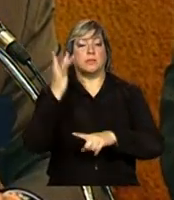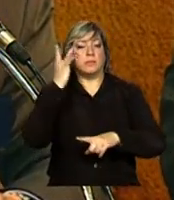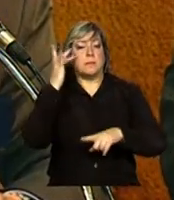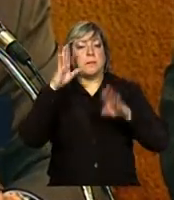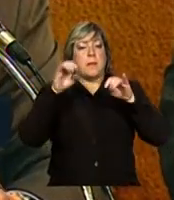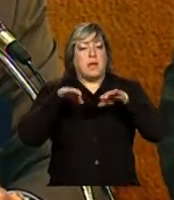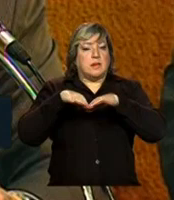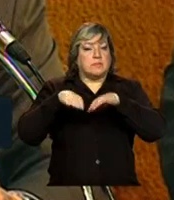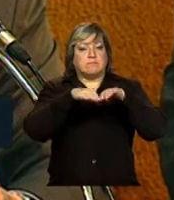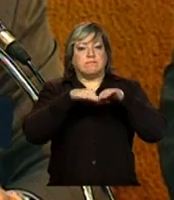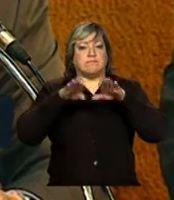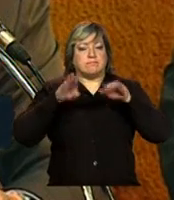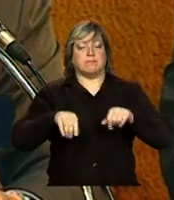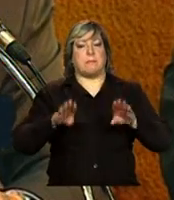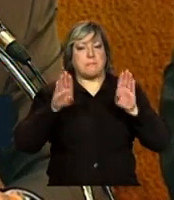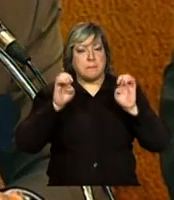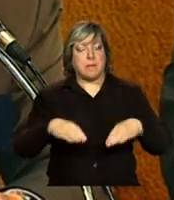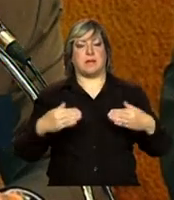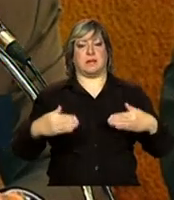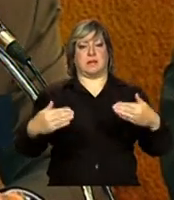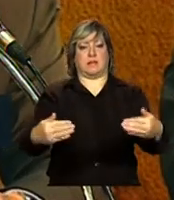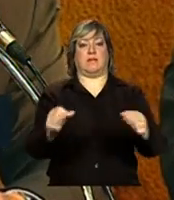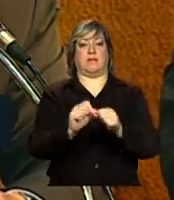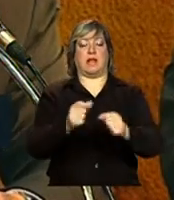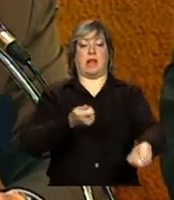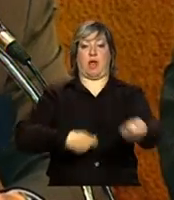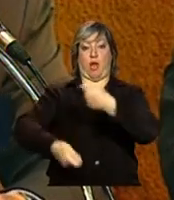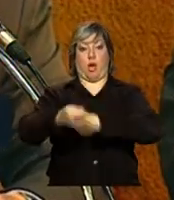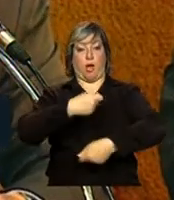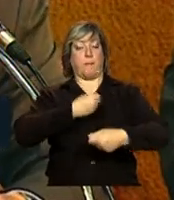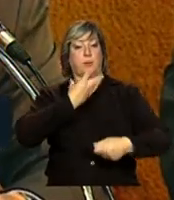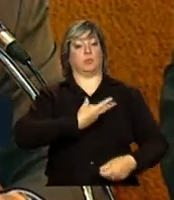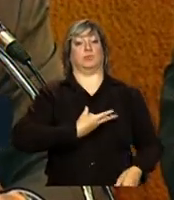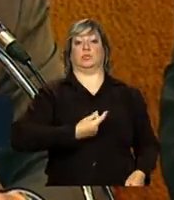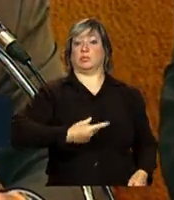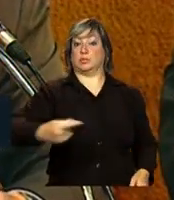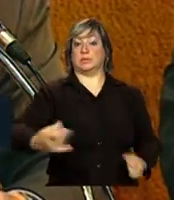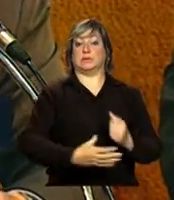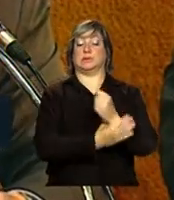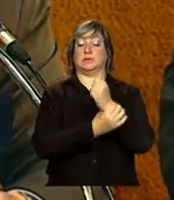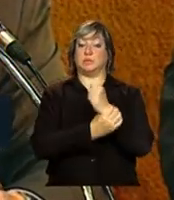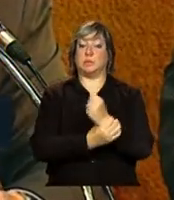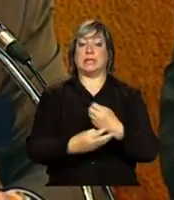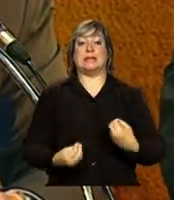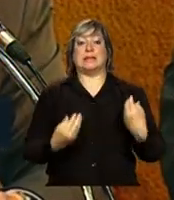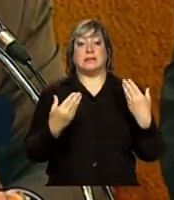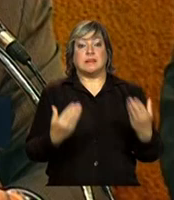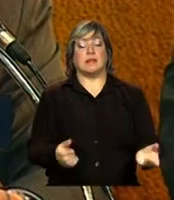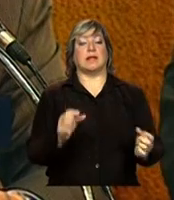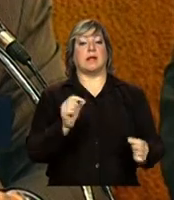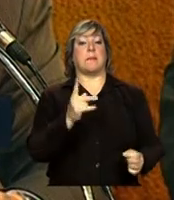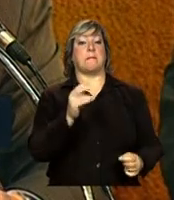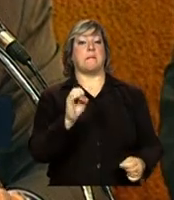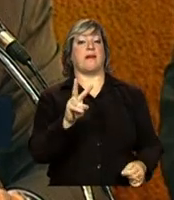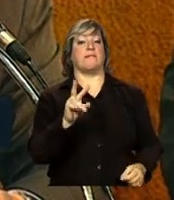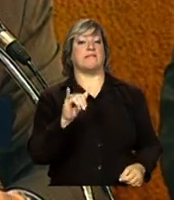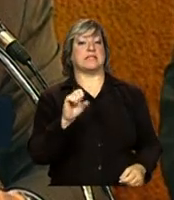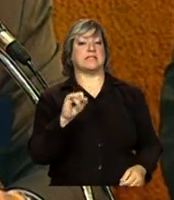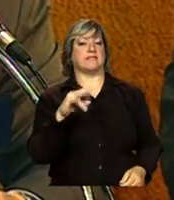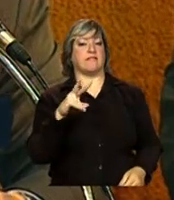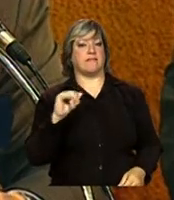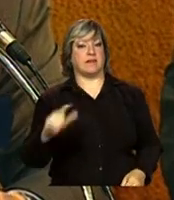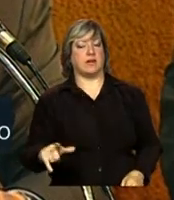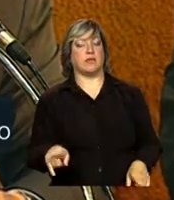no que se refere não apenas a provisão de um ambiente de negócios estável seguro que Garanta a previsibilidade eh e a